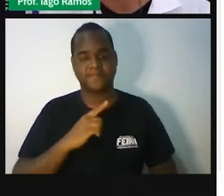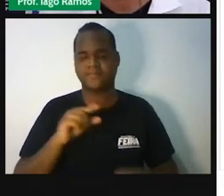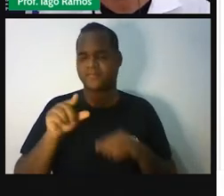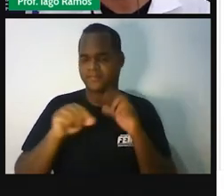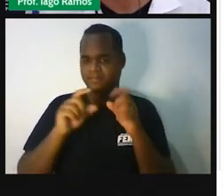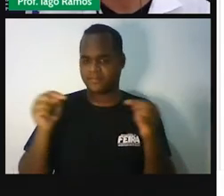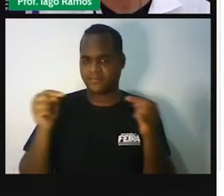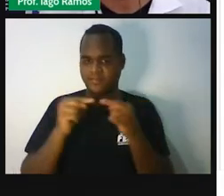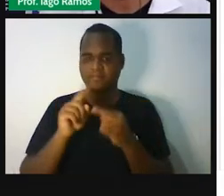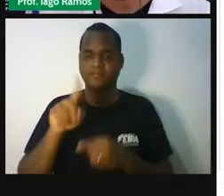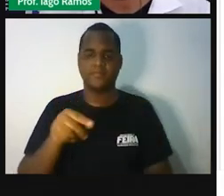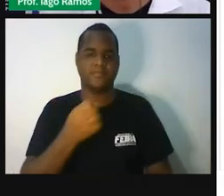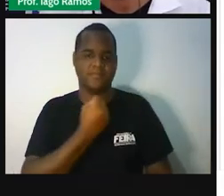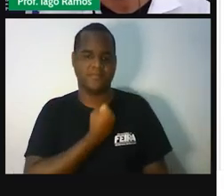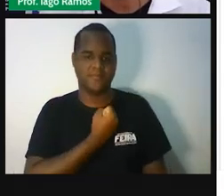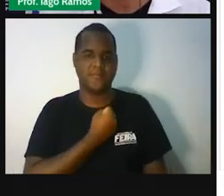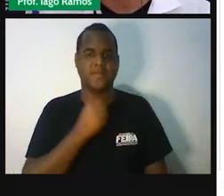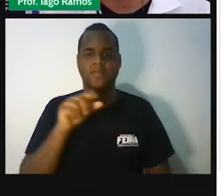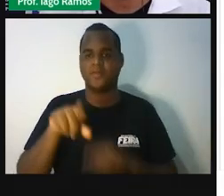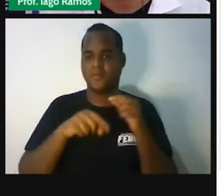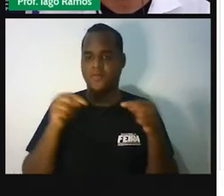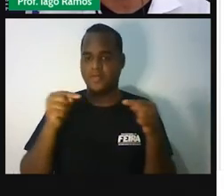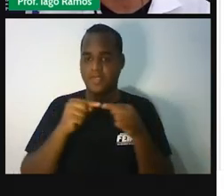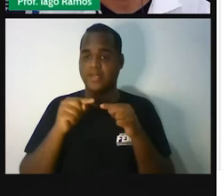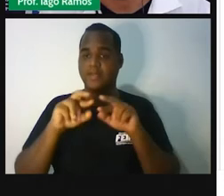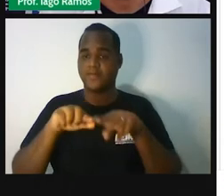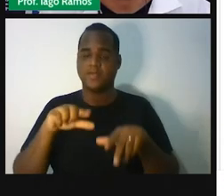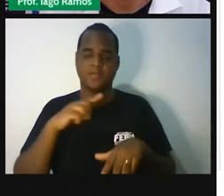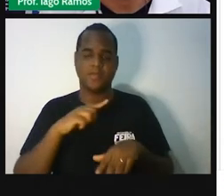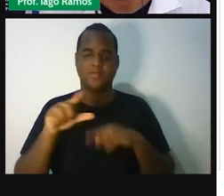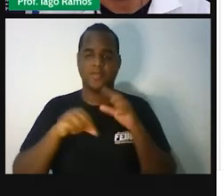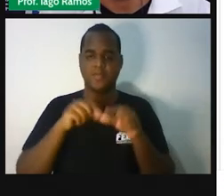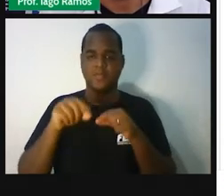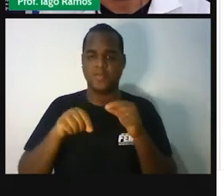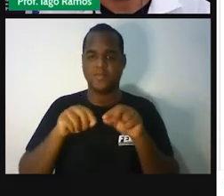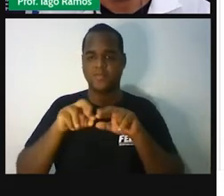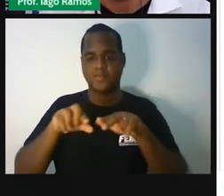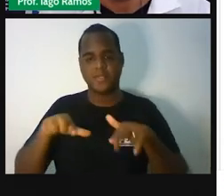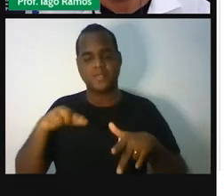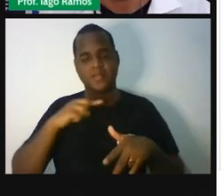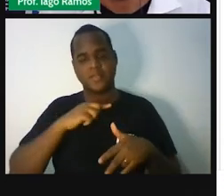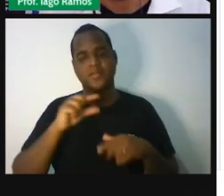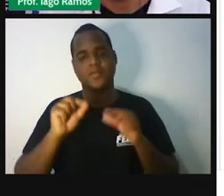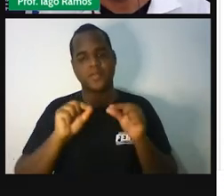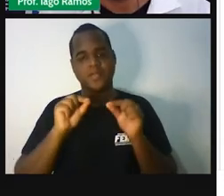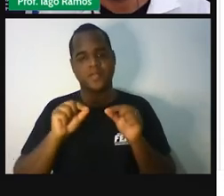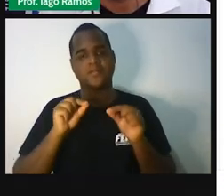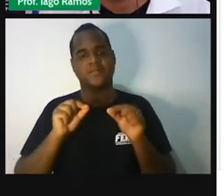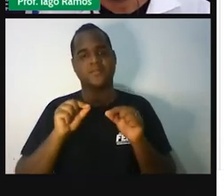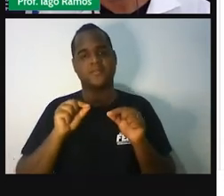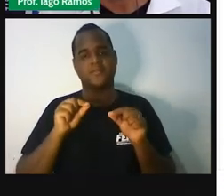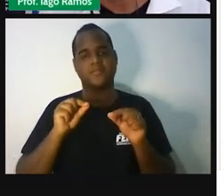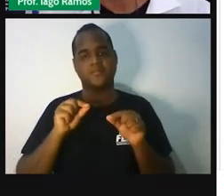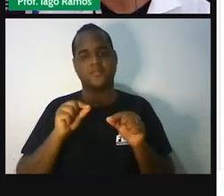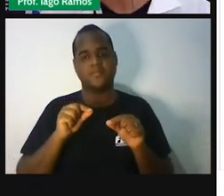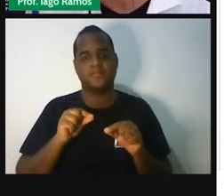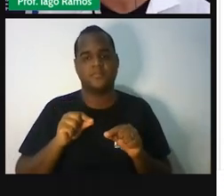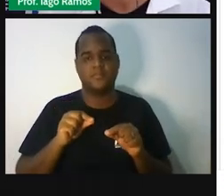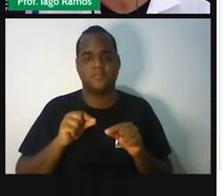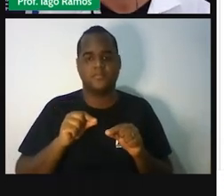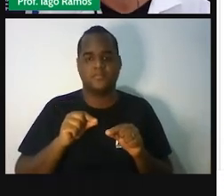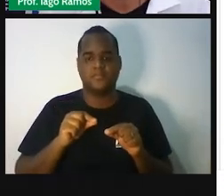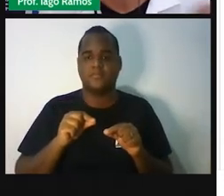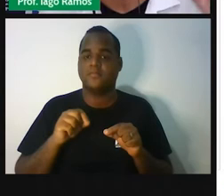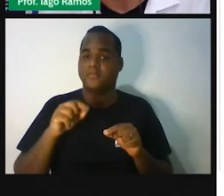escolher esse número aí, existem quantas opções? Olha só, existem 10 opções de